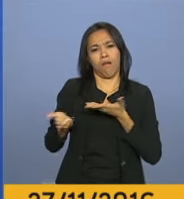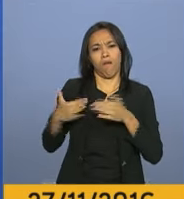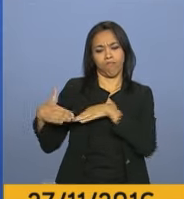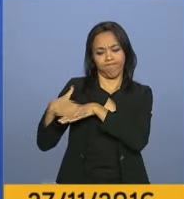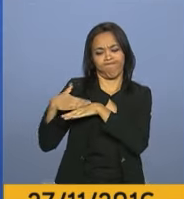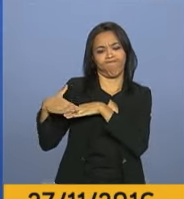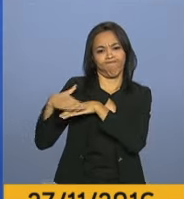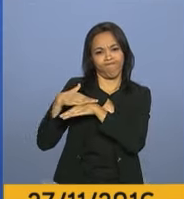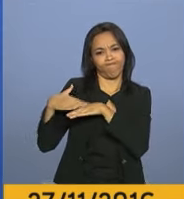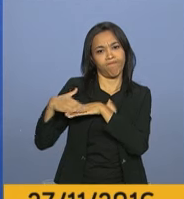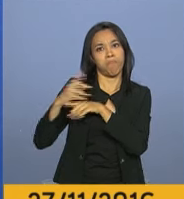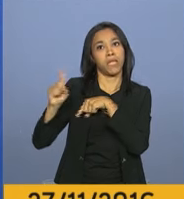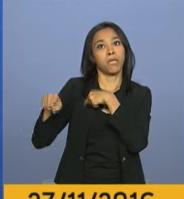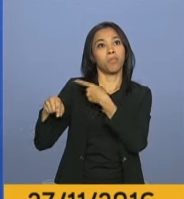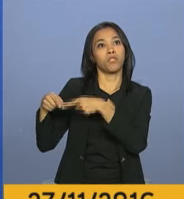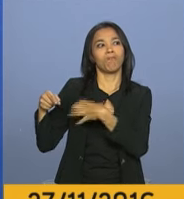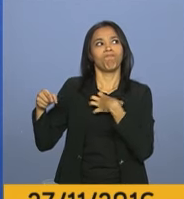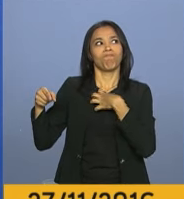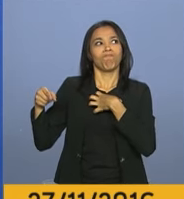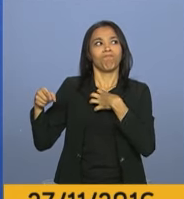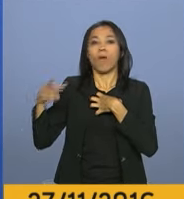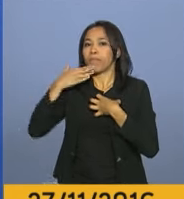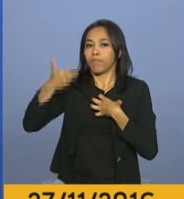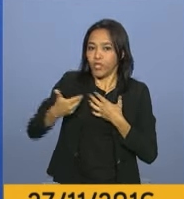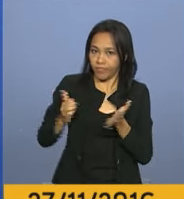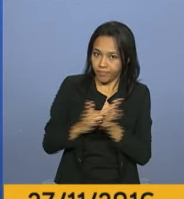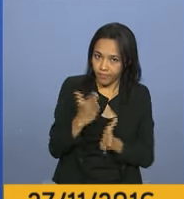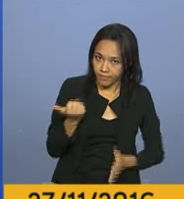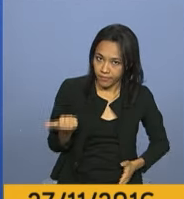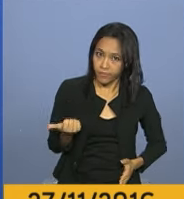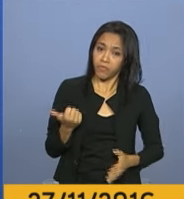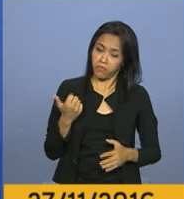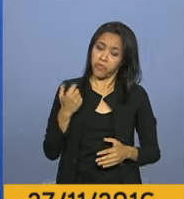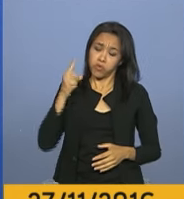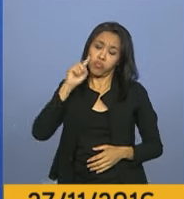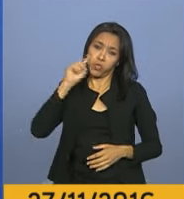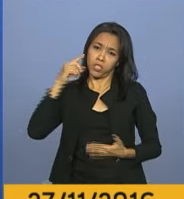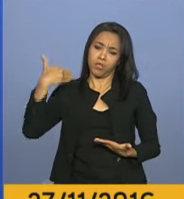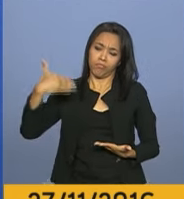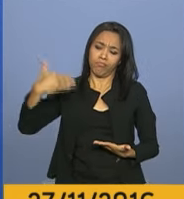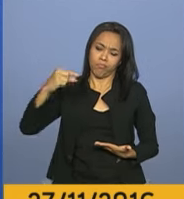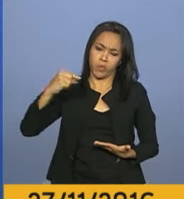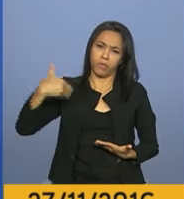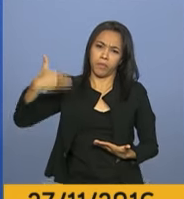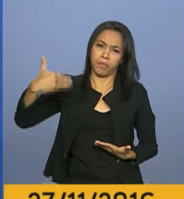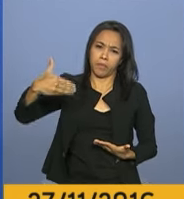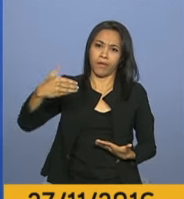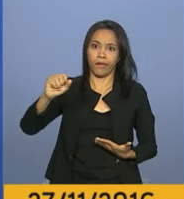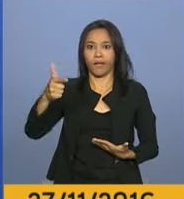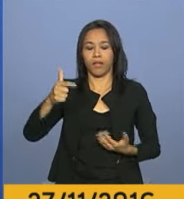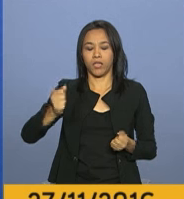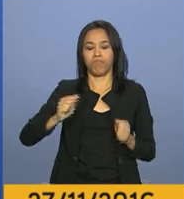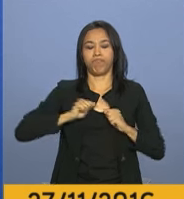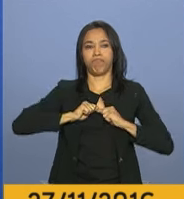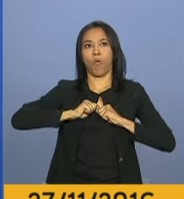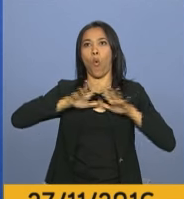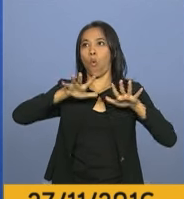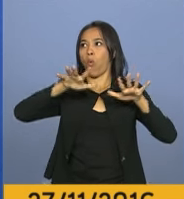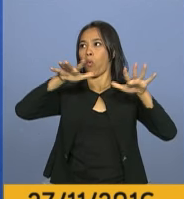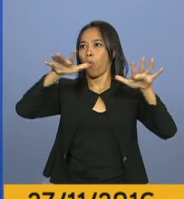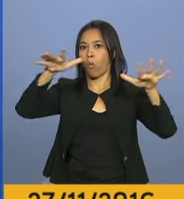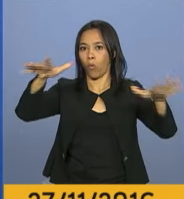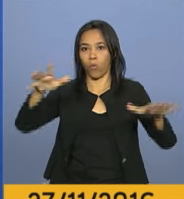vezes a gerar o pedido de demissão. Então isso levou alguns dias, é claro, ganhou uma dimensão